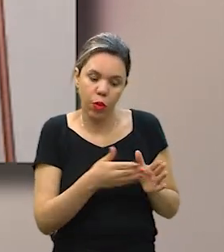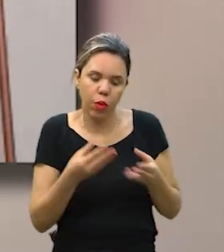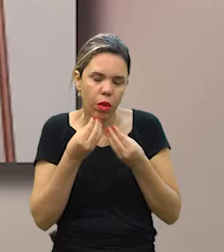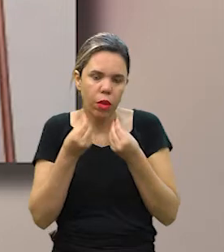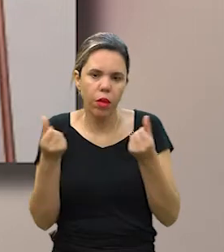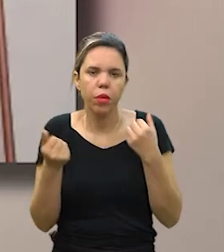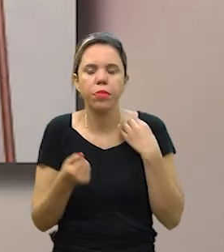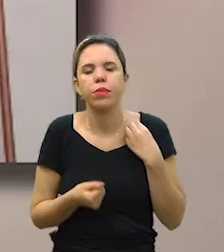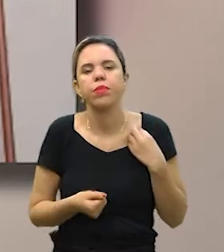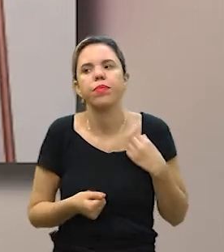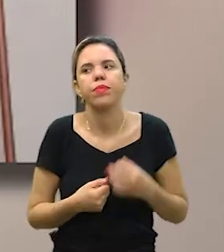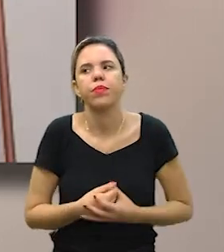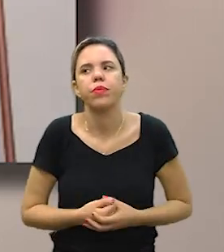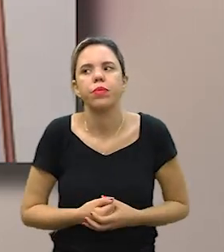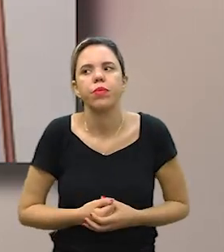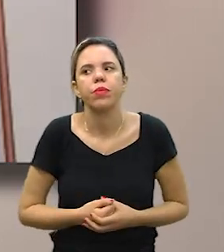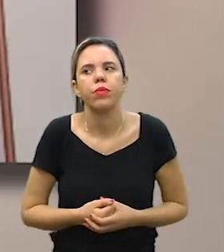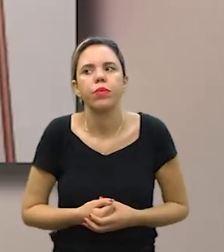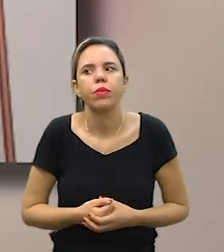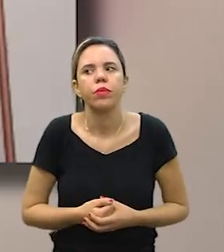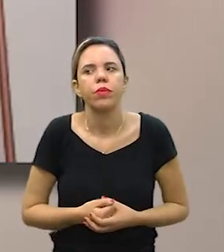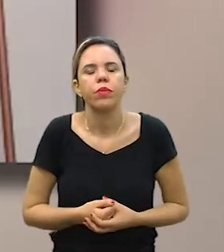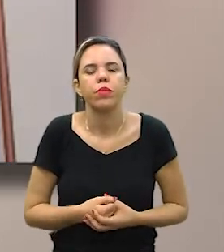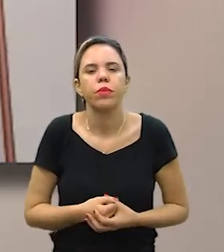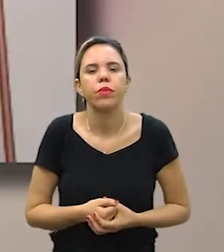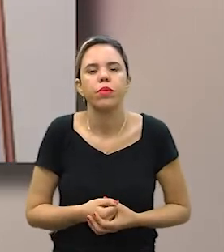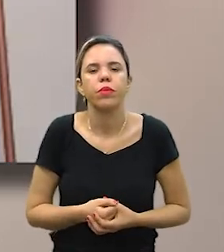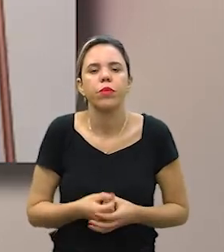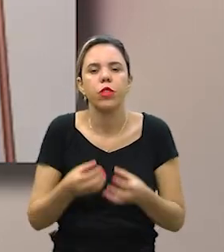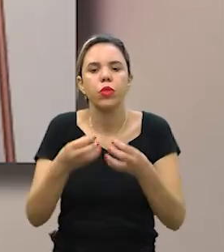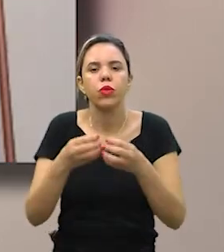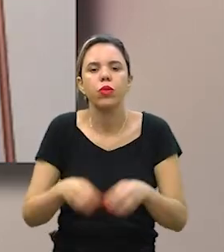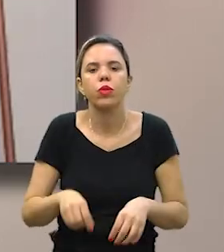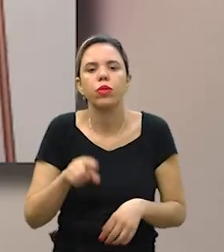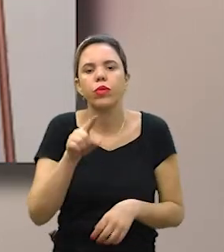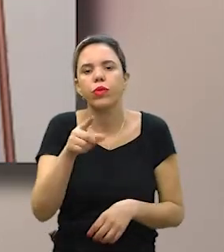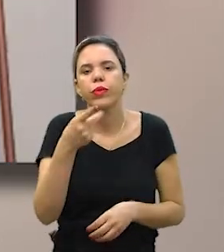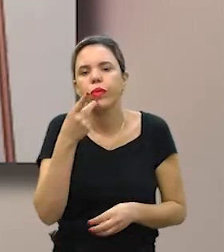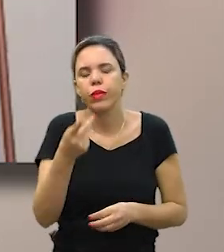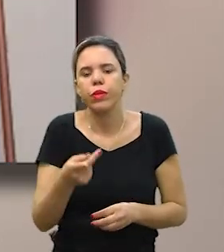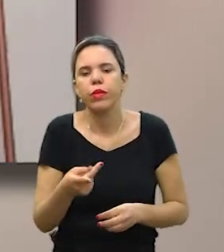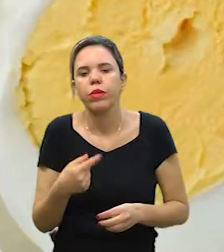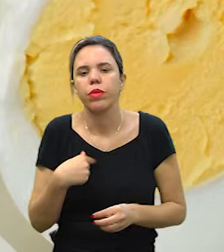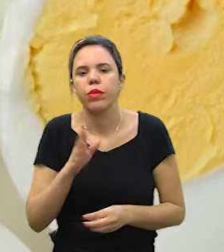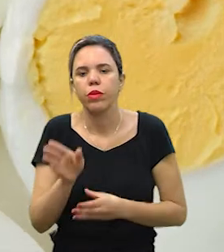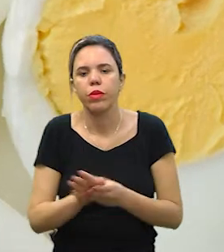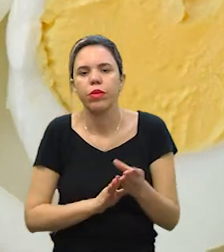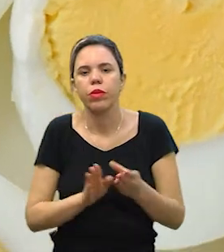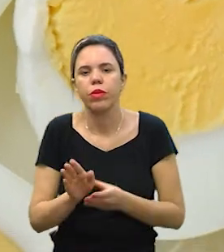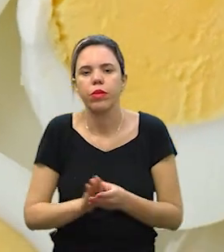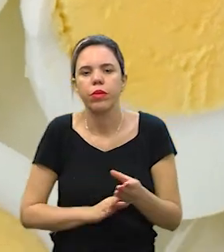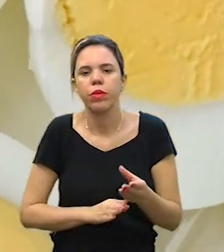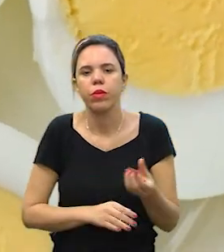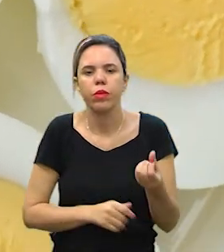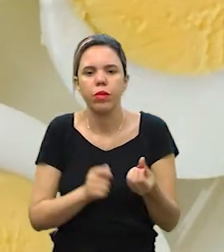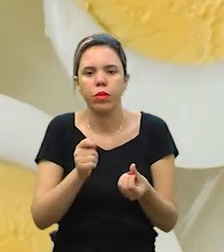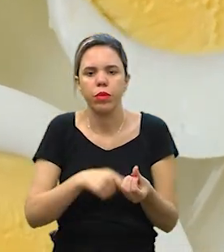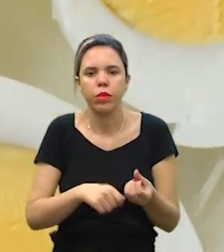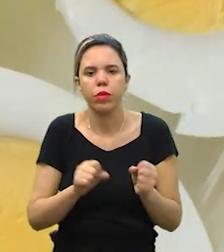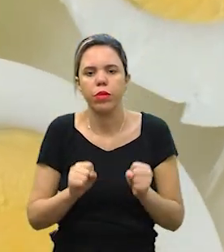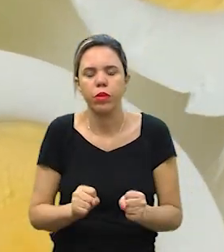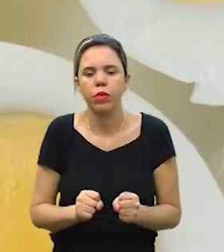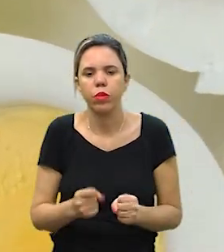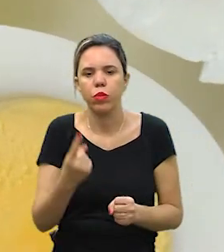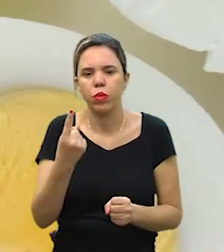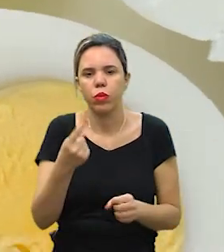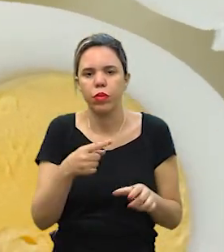mais saborosas, né? E sobre o ovo que você falou, eu já indico a partir do sexto mês